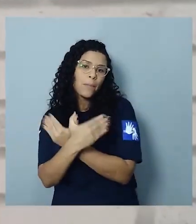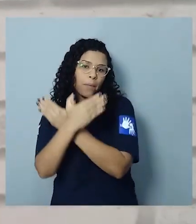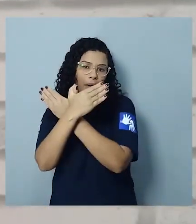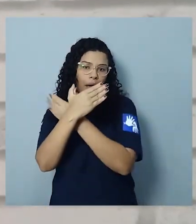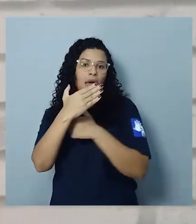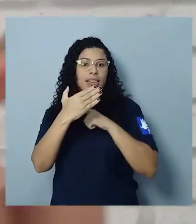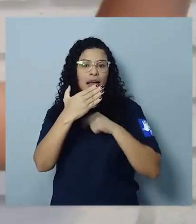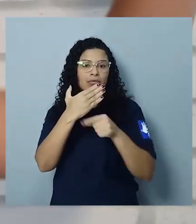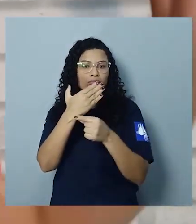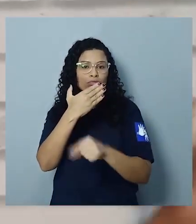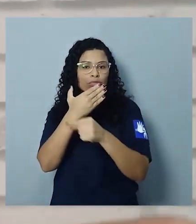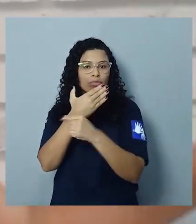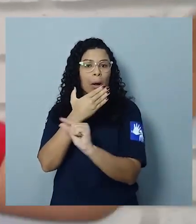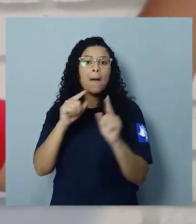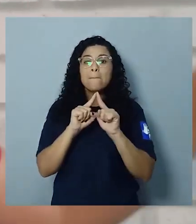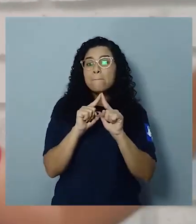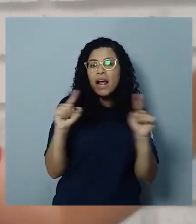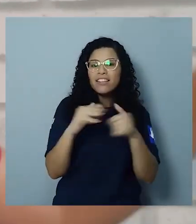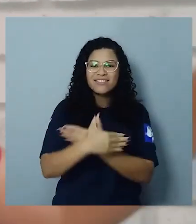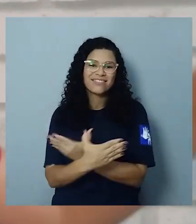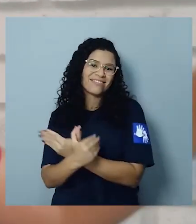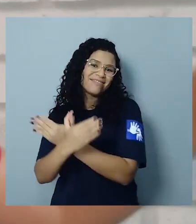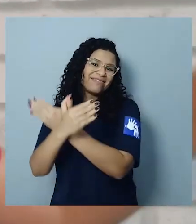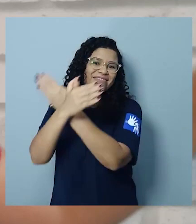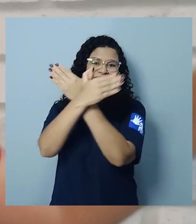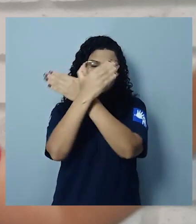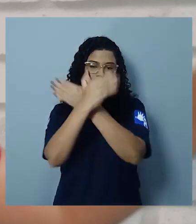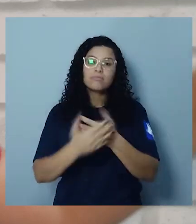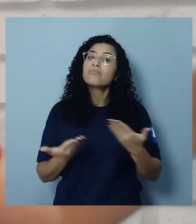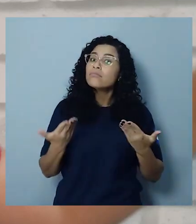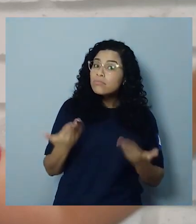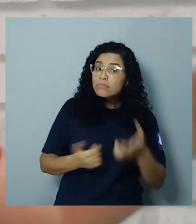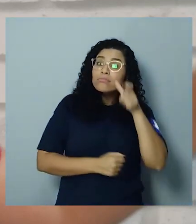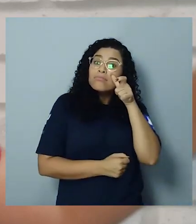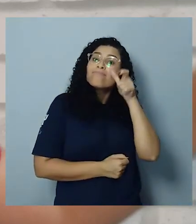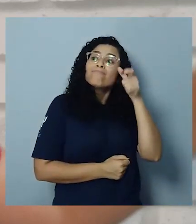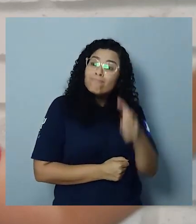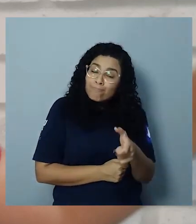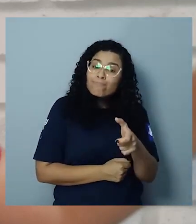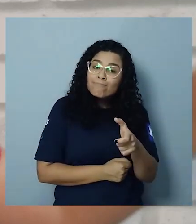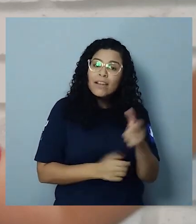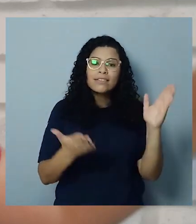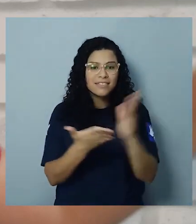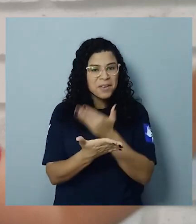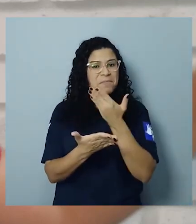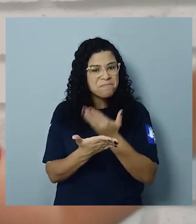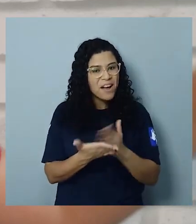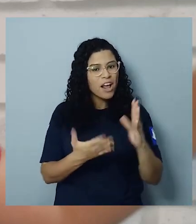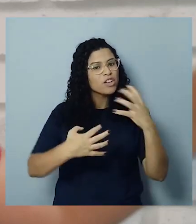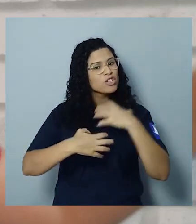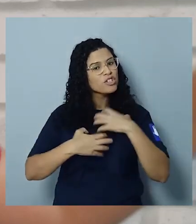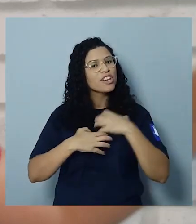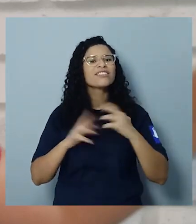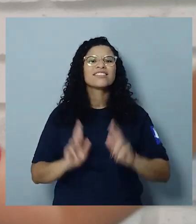boleta lá Pintadinhas mas ela voa que interessante Alice falou para separar os